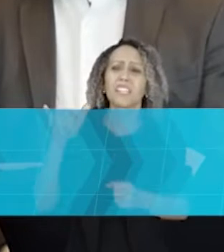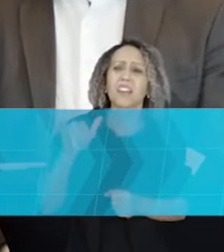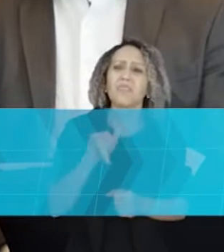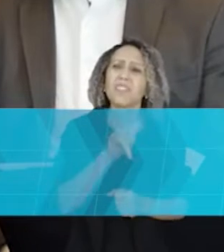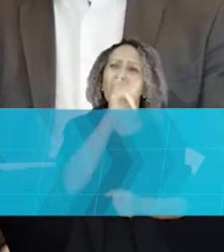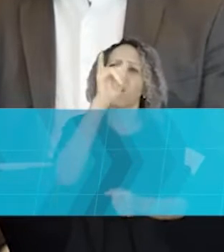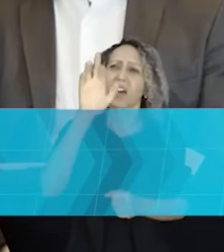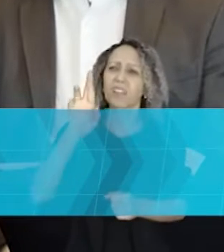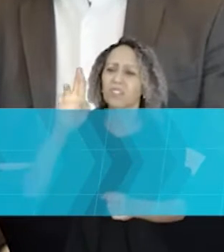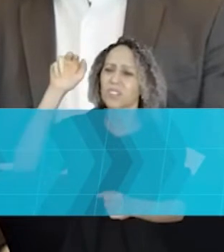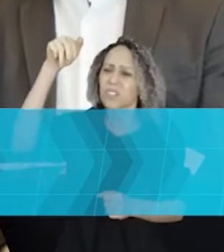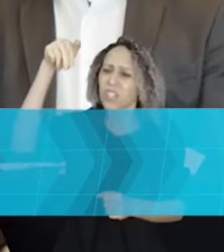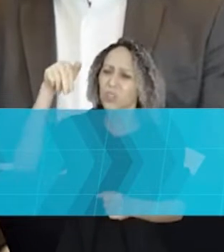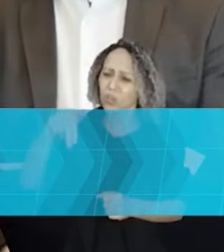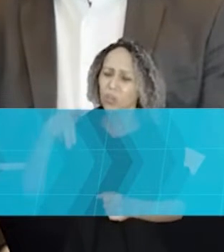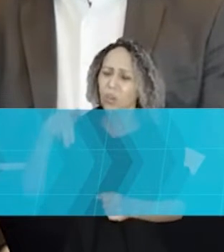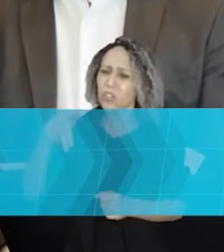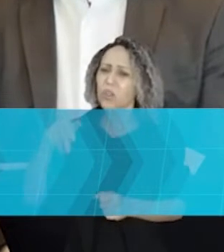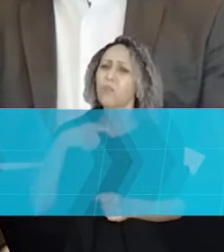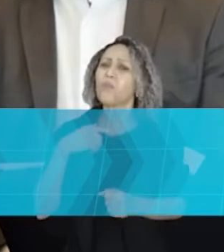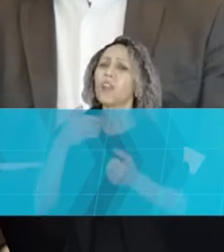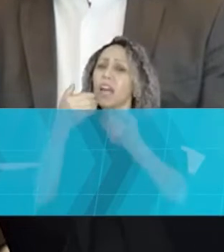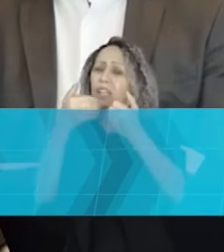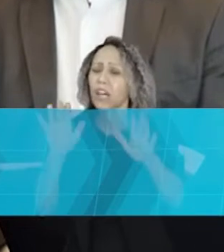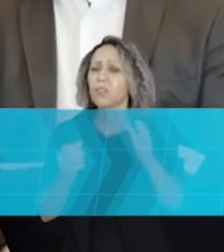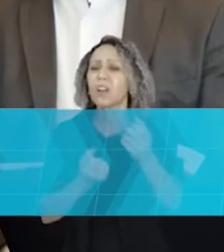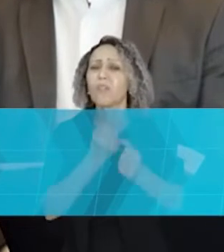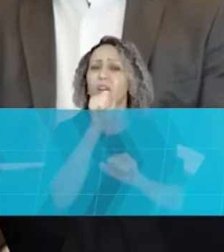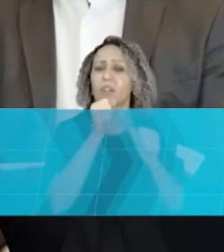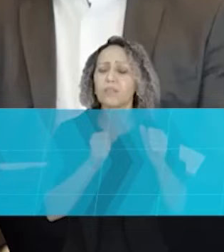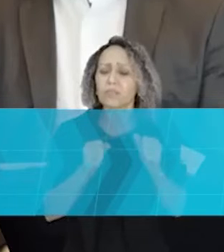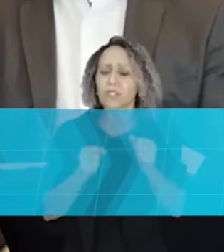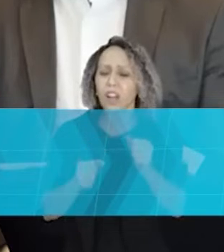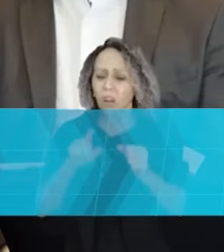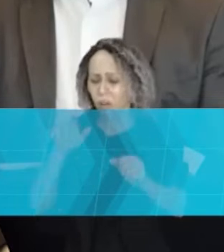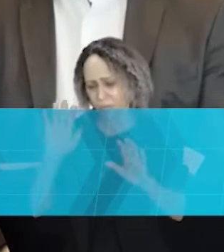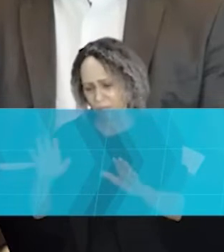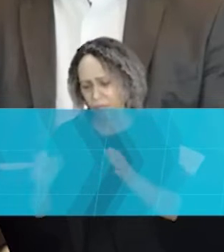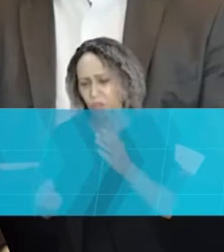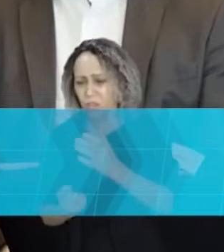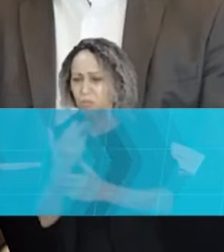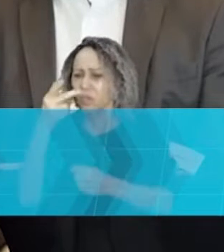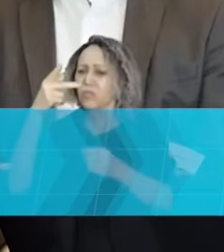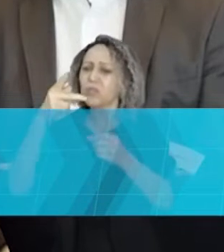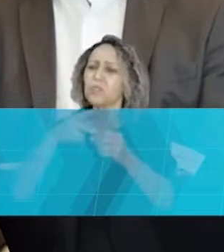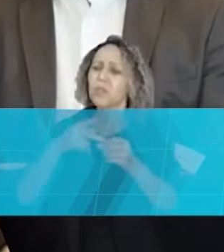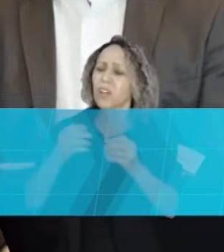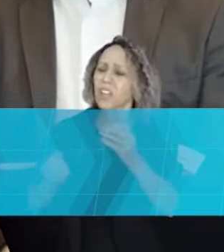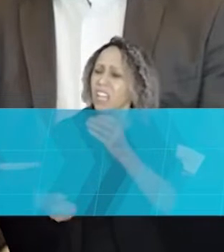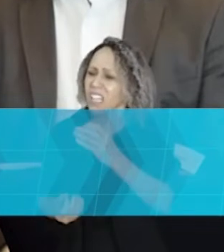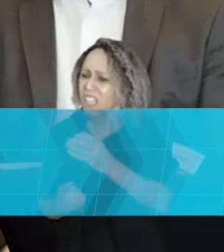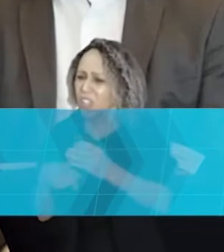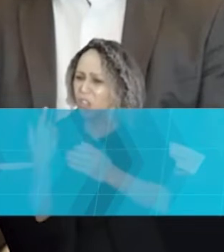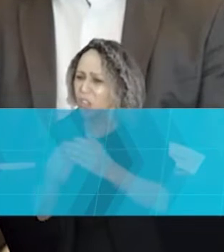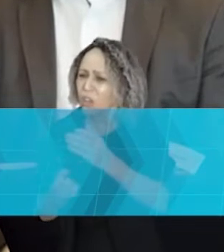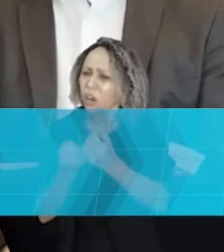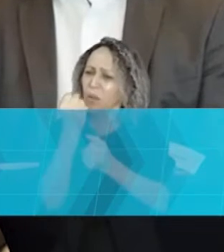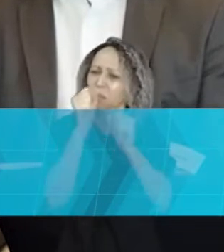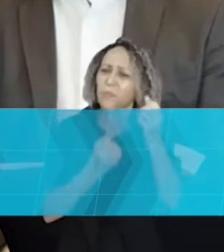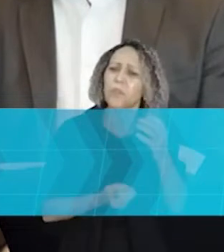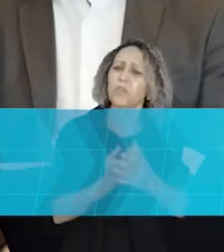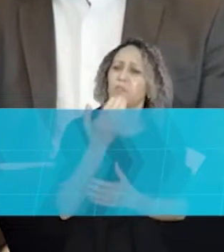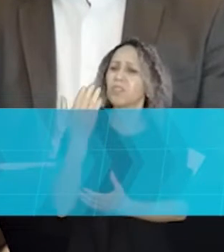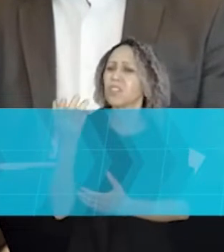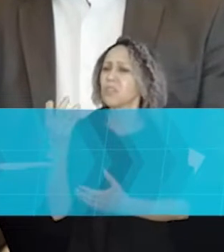produzimos o petróleo sabe nós produzimos o querosene Por que que tem que ser tão caro por que que o cara